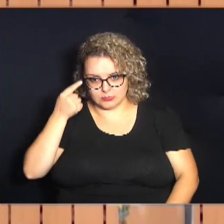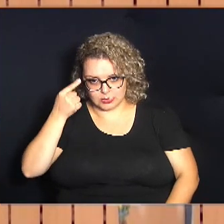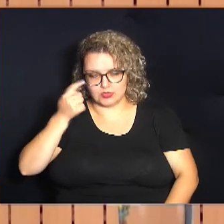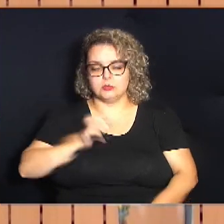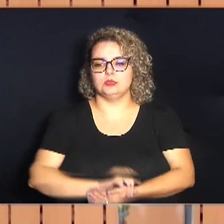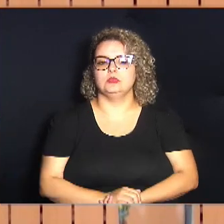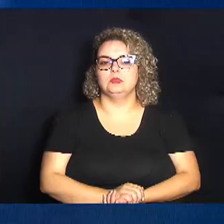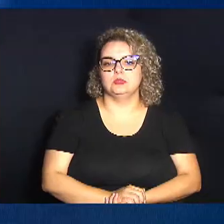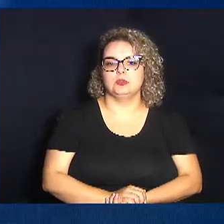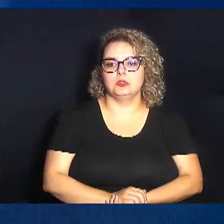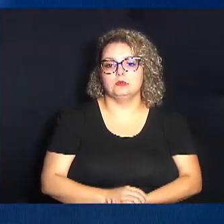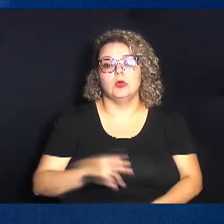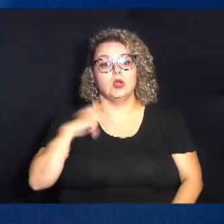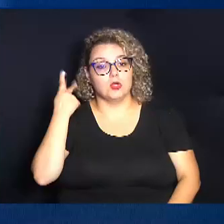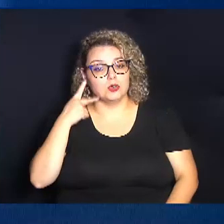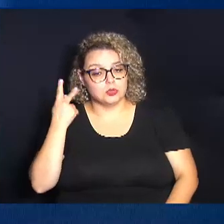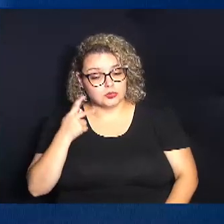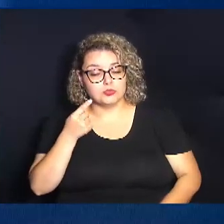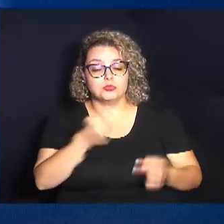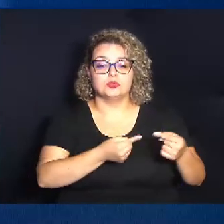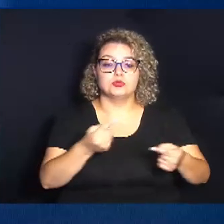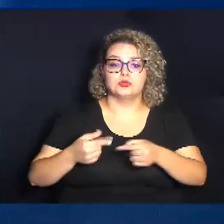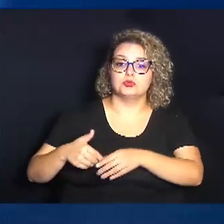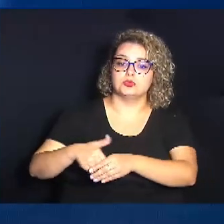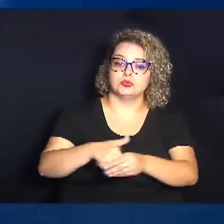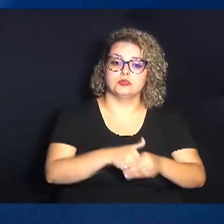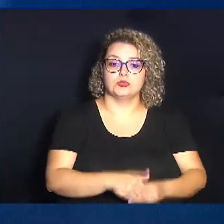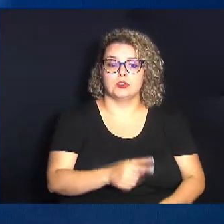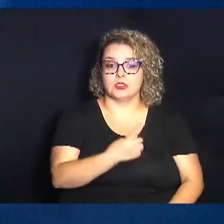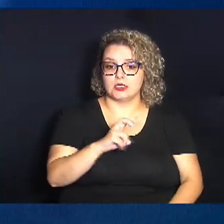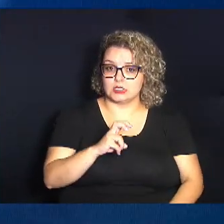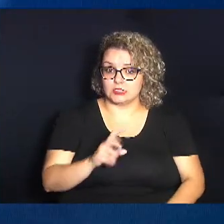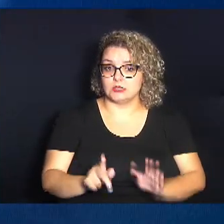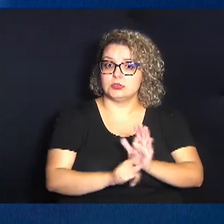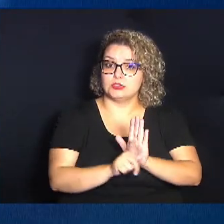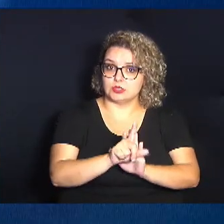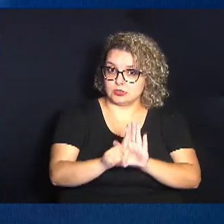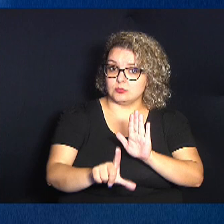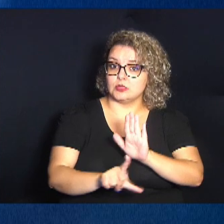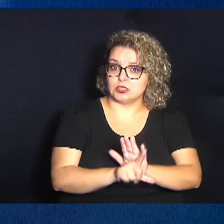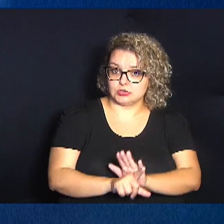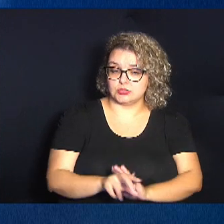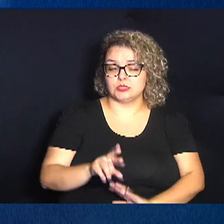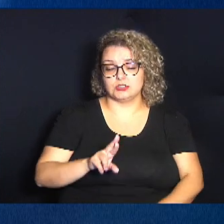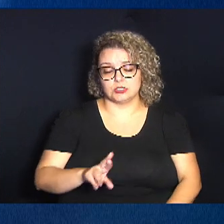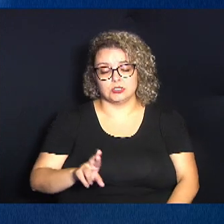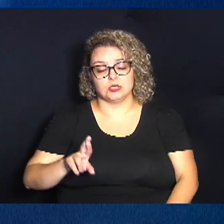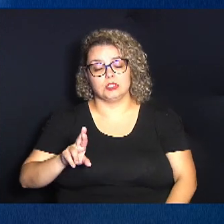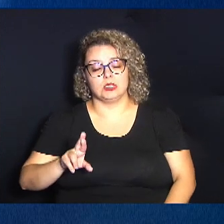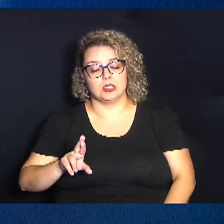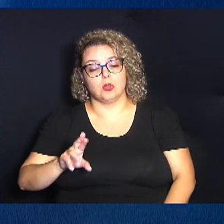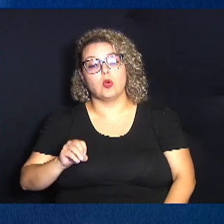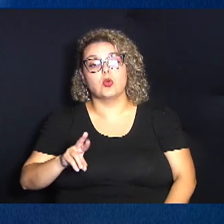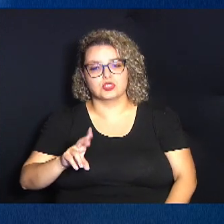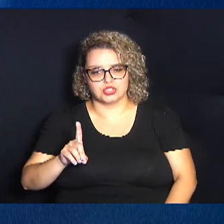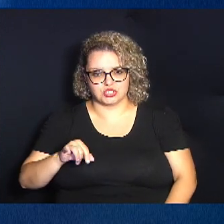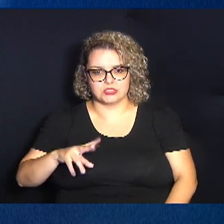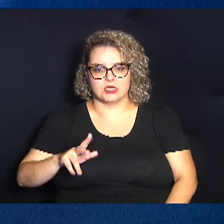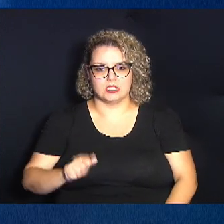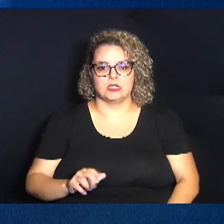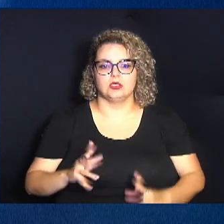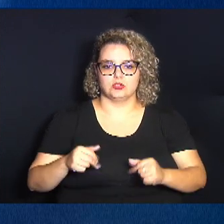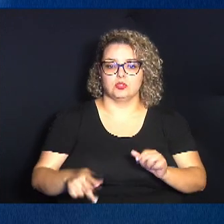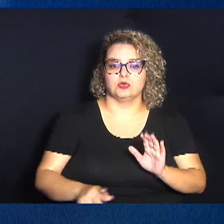Miguel. Os parlamentares discutiram e votaram 15 projetos de lei ordinários. Todas as propostas apresentadas na reunião